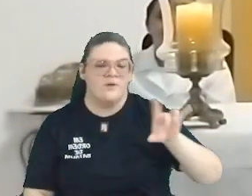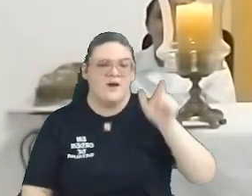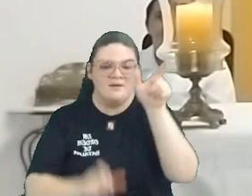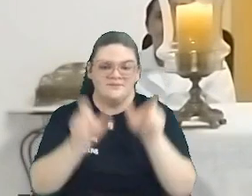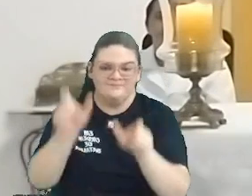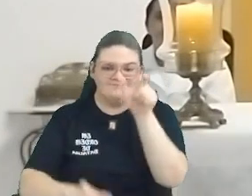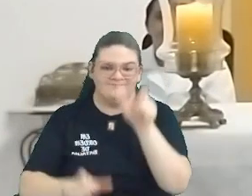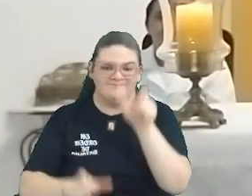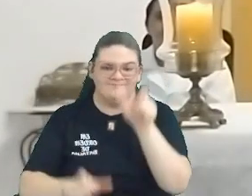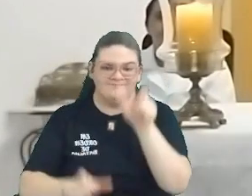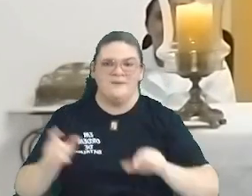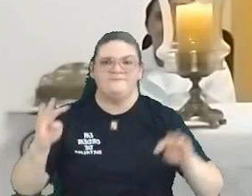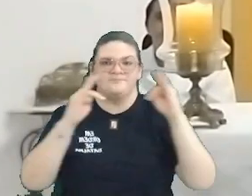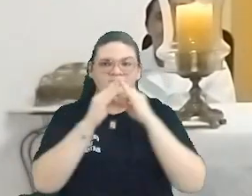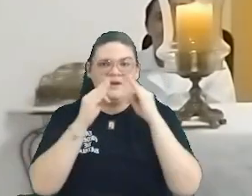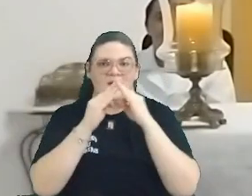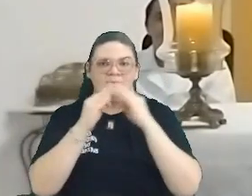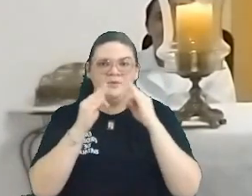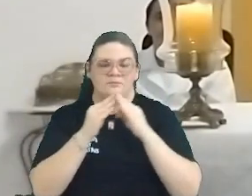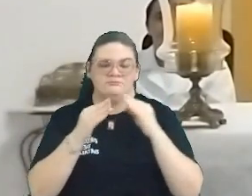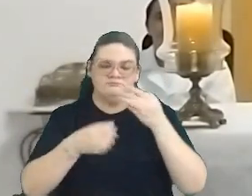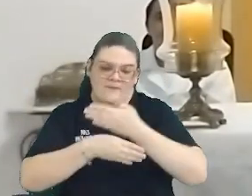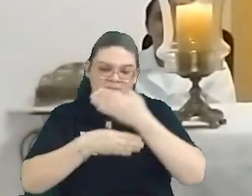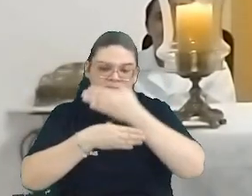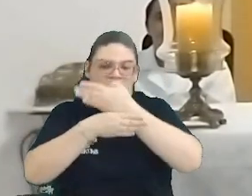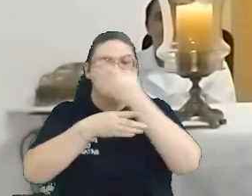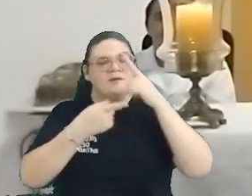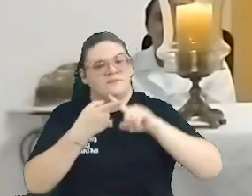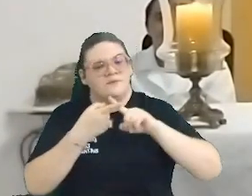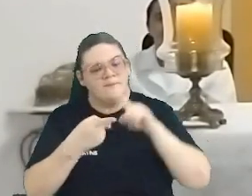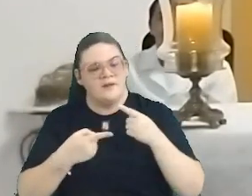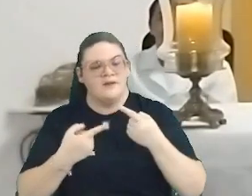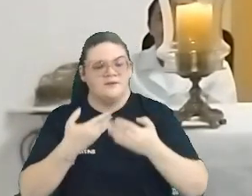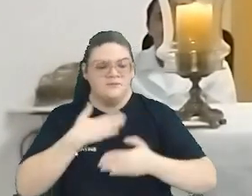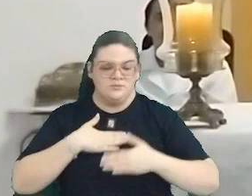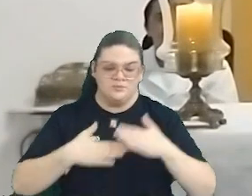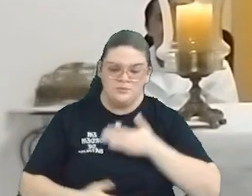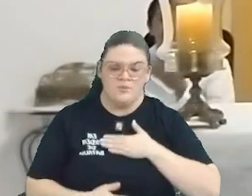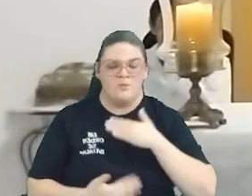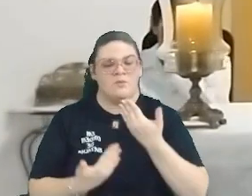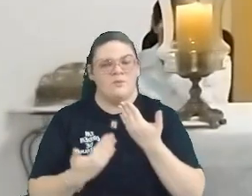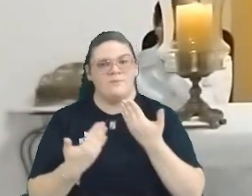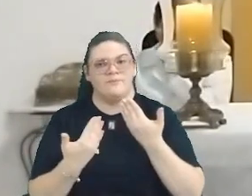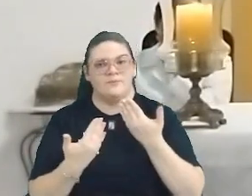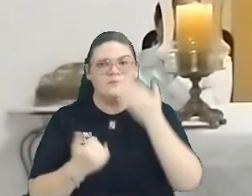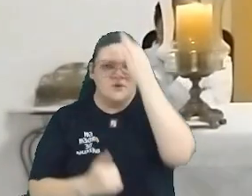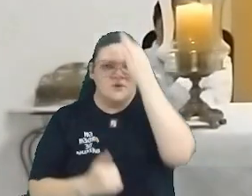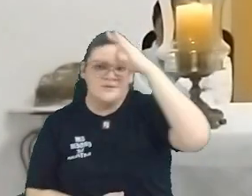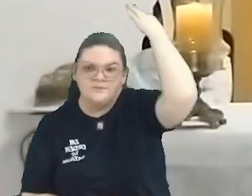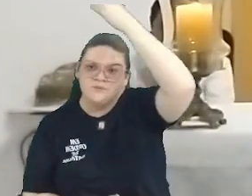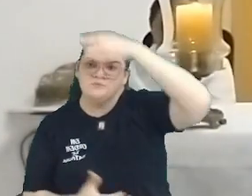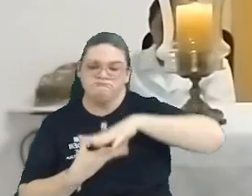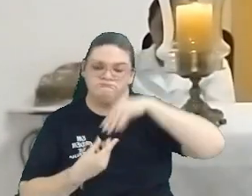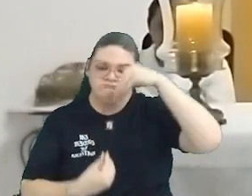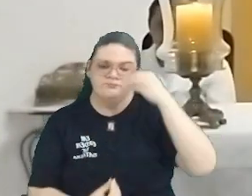O templo físico, mas o templo também espiritual, que é cada pessoa humana, que é cada homem, que